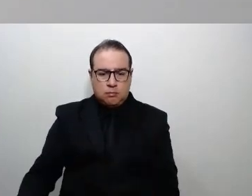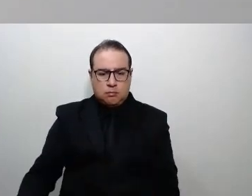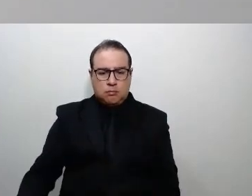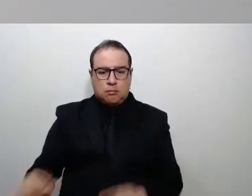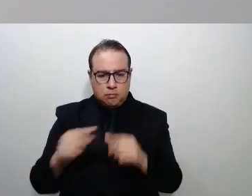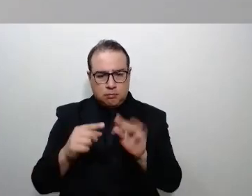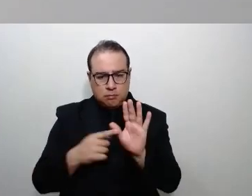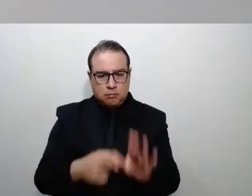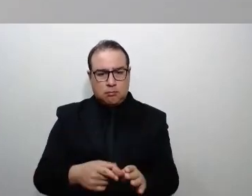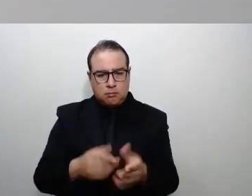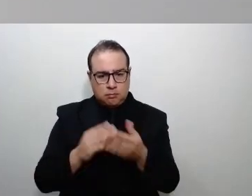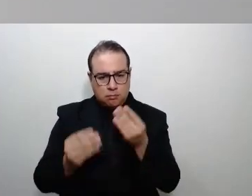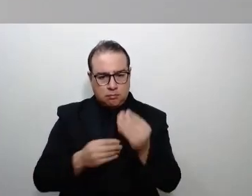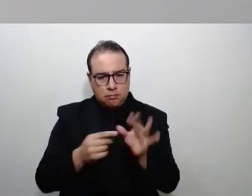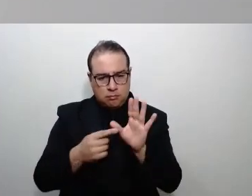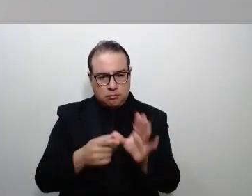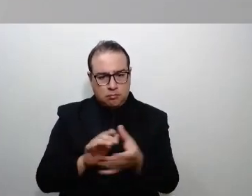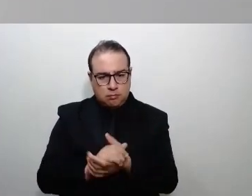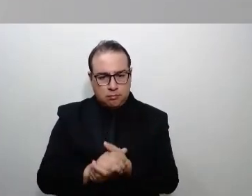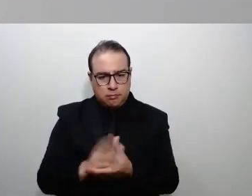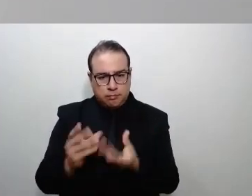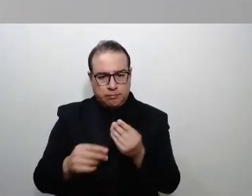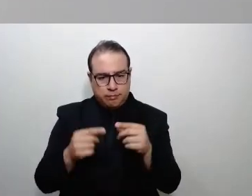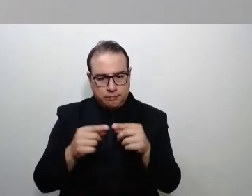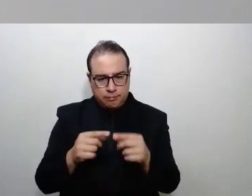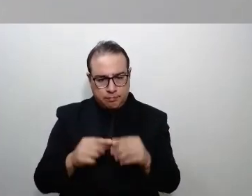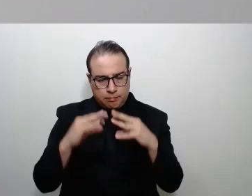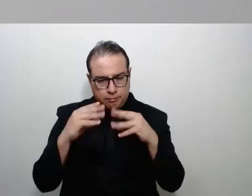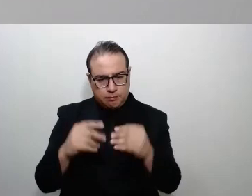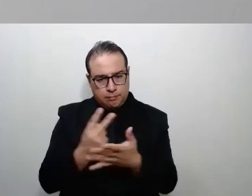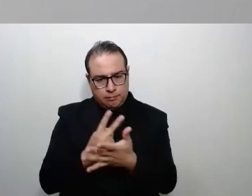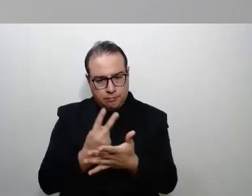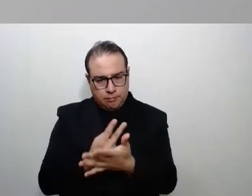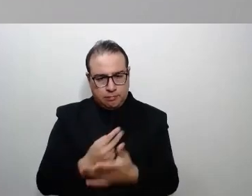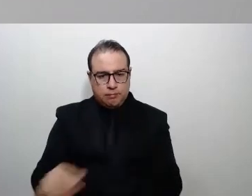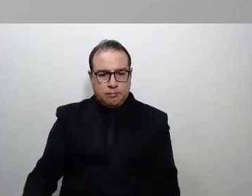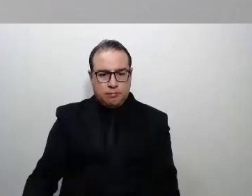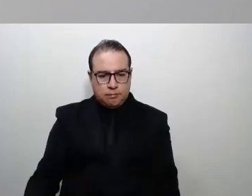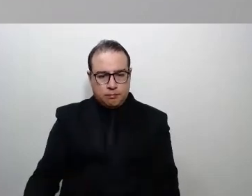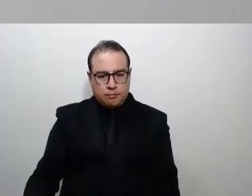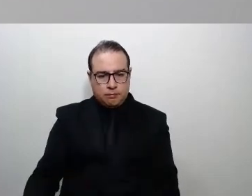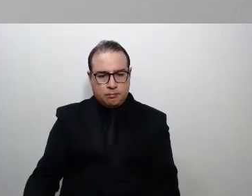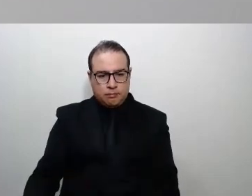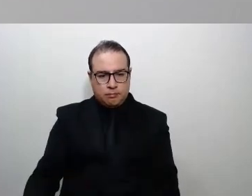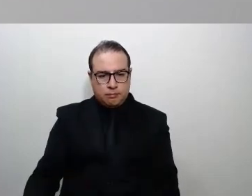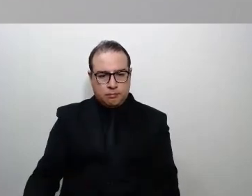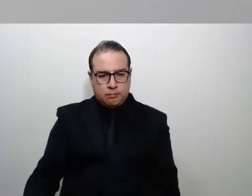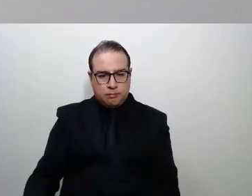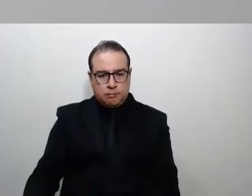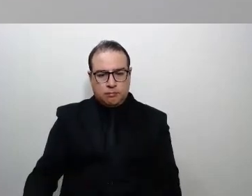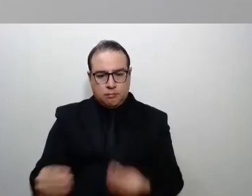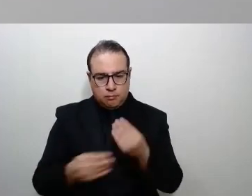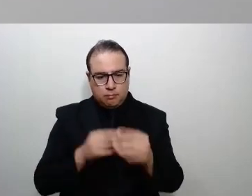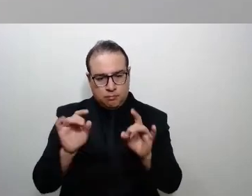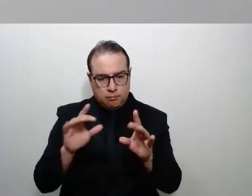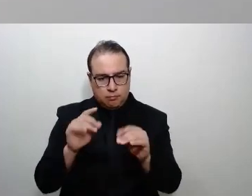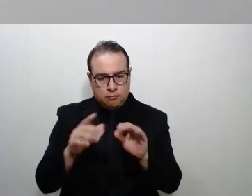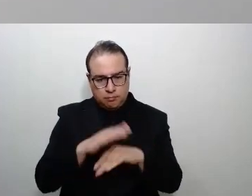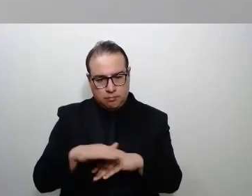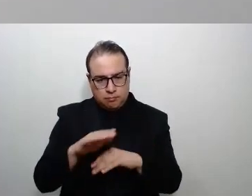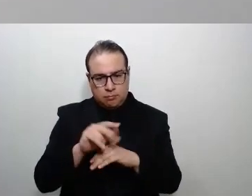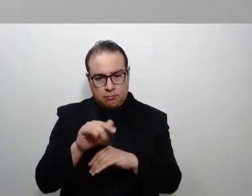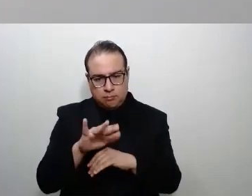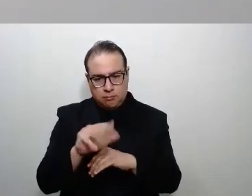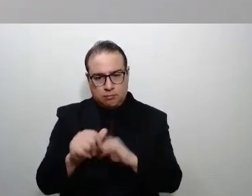para combater registros de terra irregular e regulares Especialmente na região da Amazônia